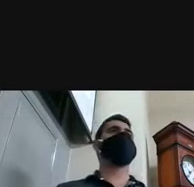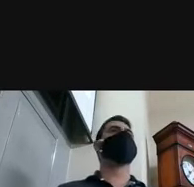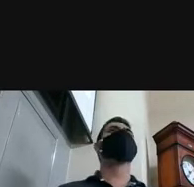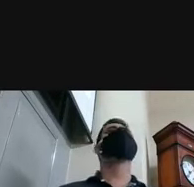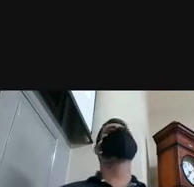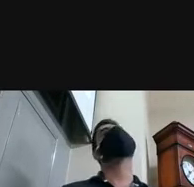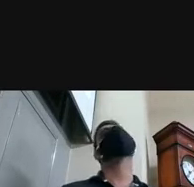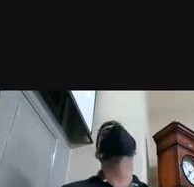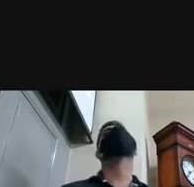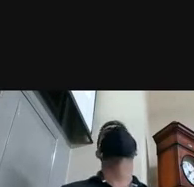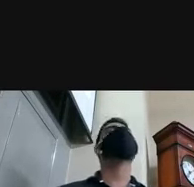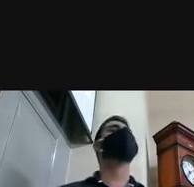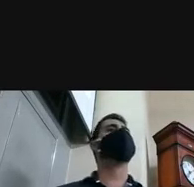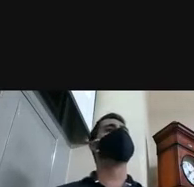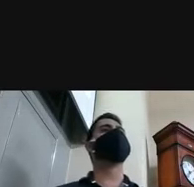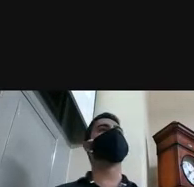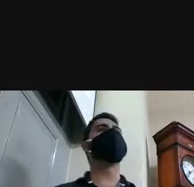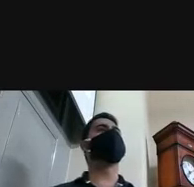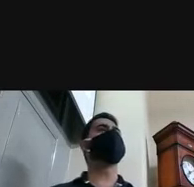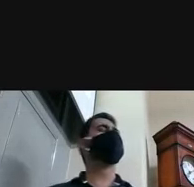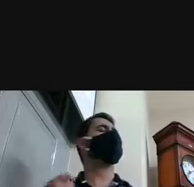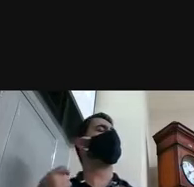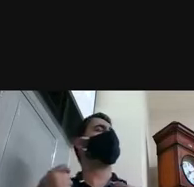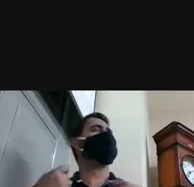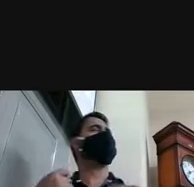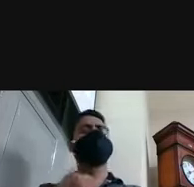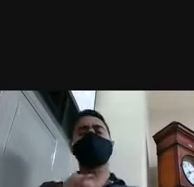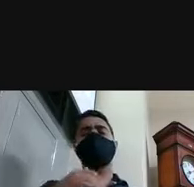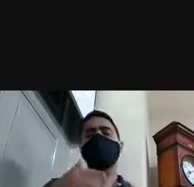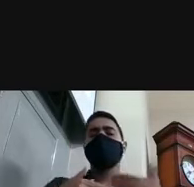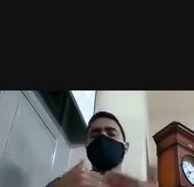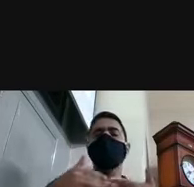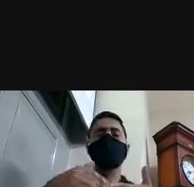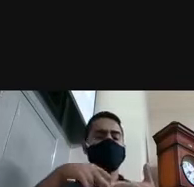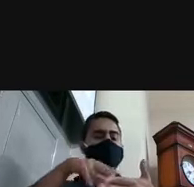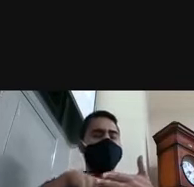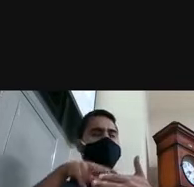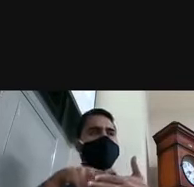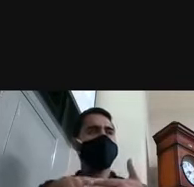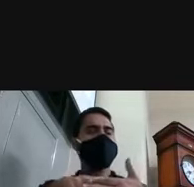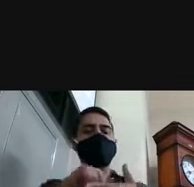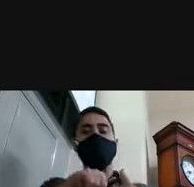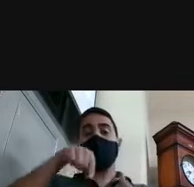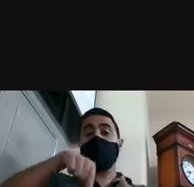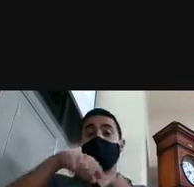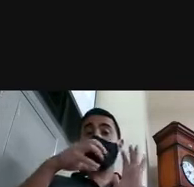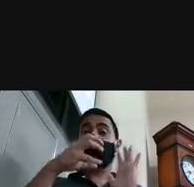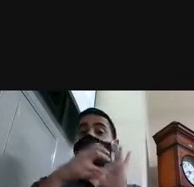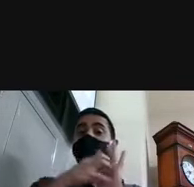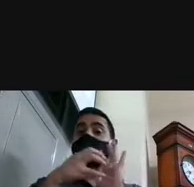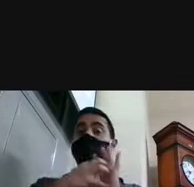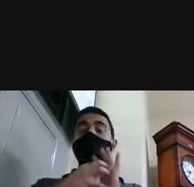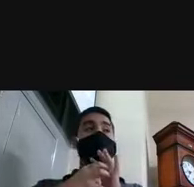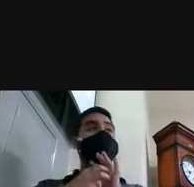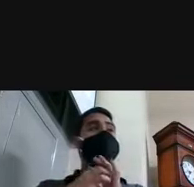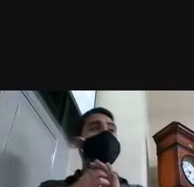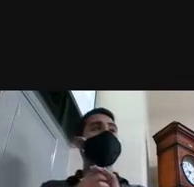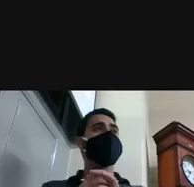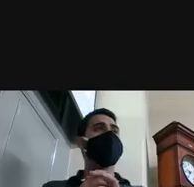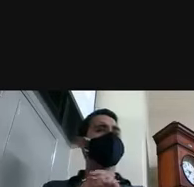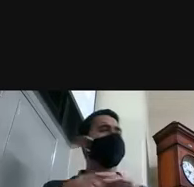existe a necessidade, durante o trâmite da mensagem, que a Câmara